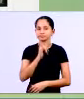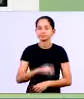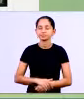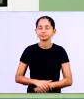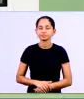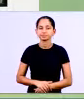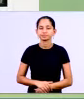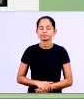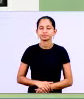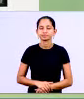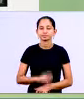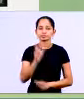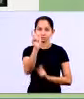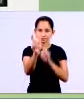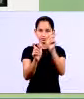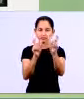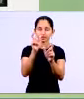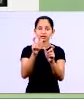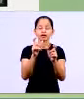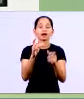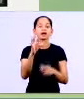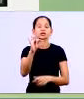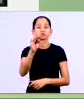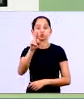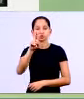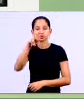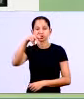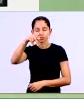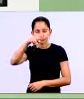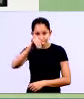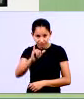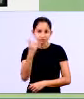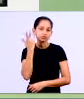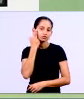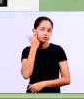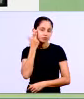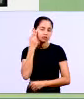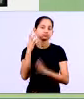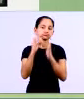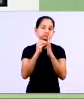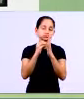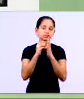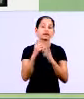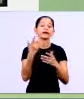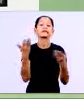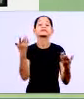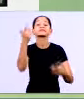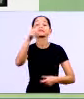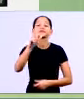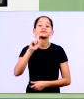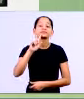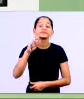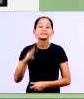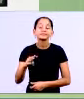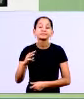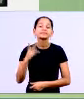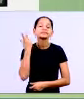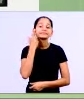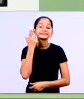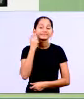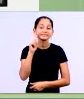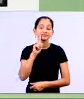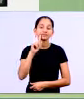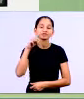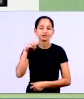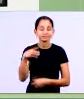nas palavras de origem tupi, ok? Tupi-guarani. Ó, Guajará-Mirim aqui, certinho, lá na placa de Guajará.